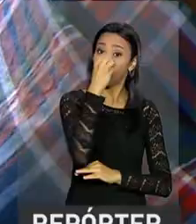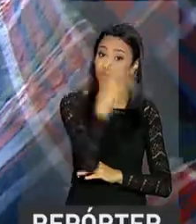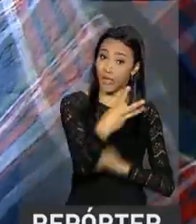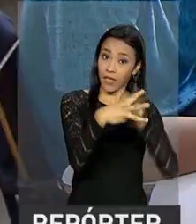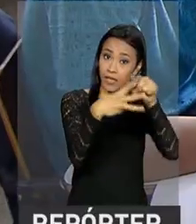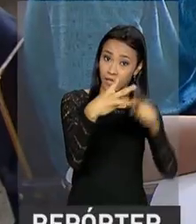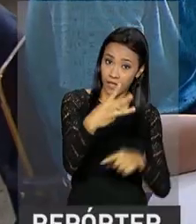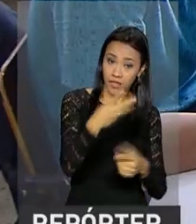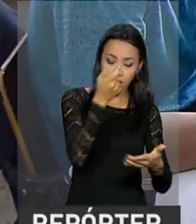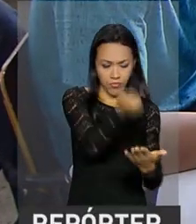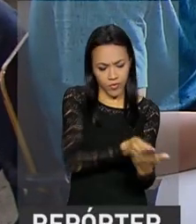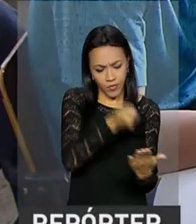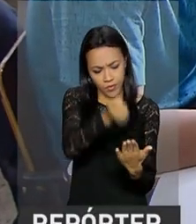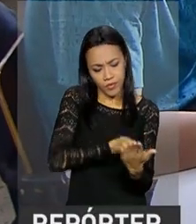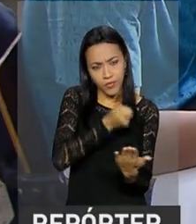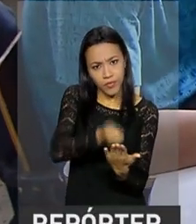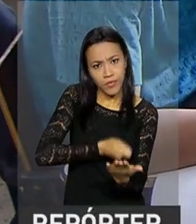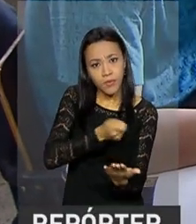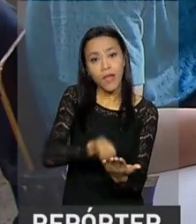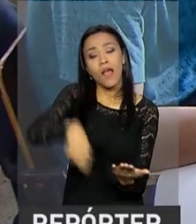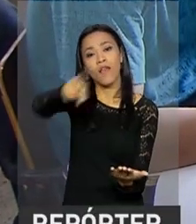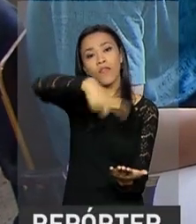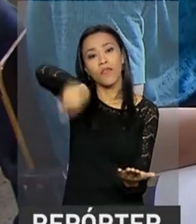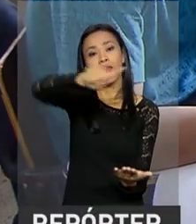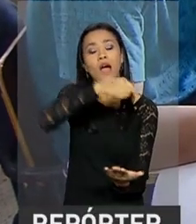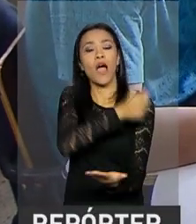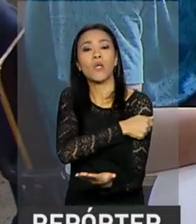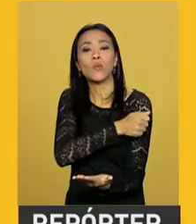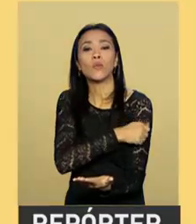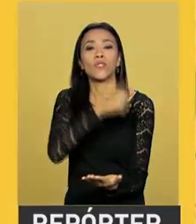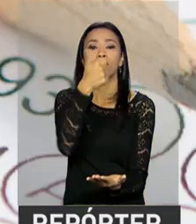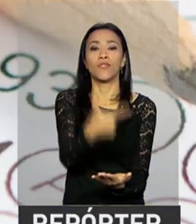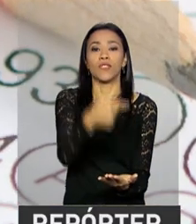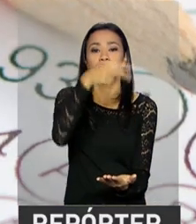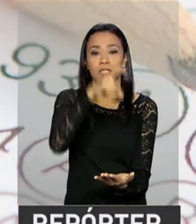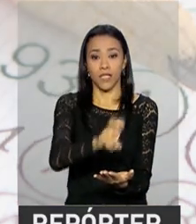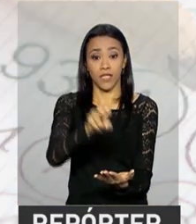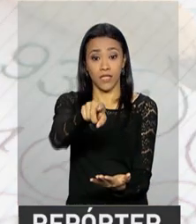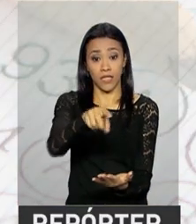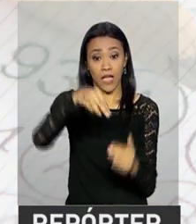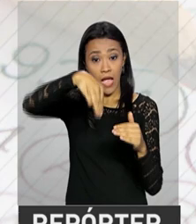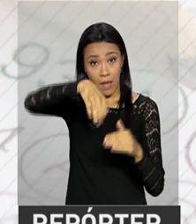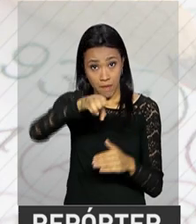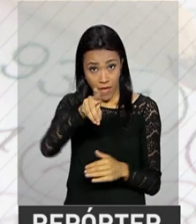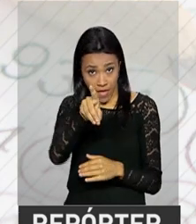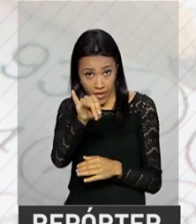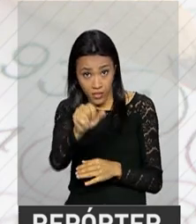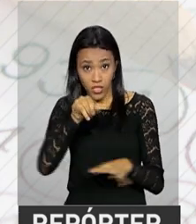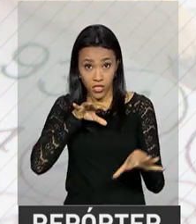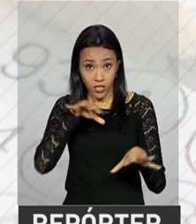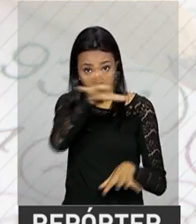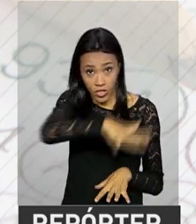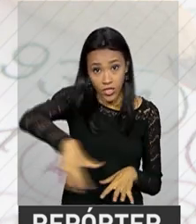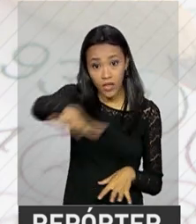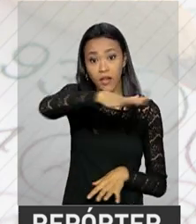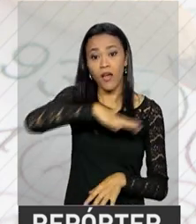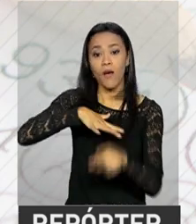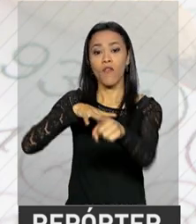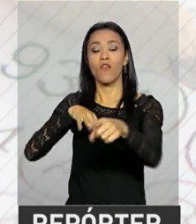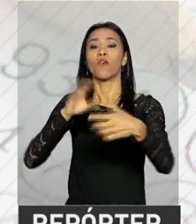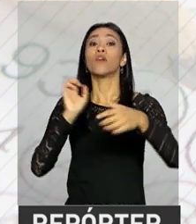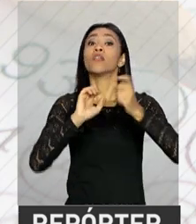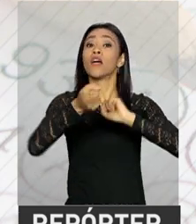a prova de 2015 foi feita por estudantes de 26 carreiras a maior média em questões de Formação geral foi dos alunos de